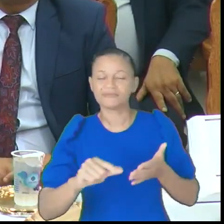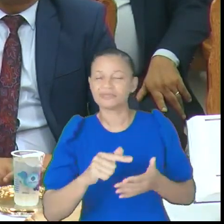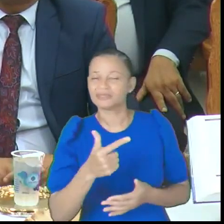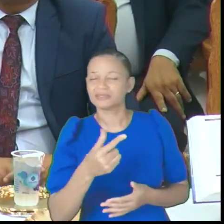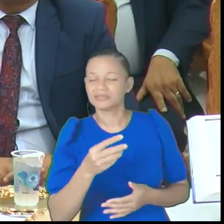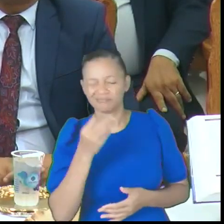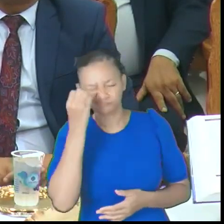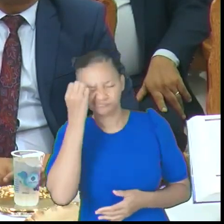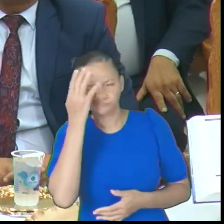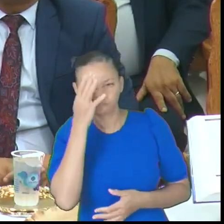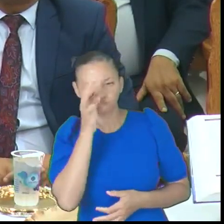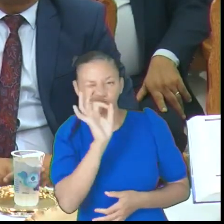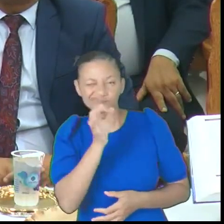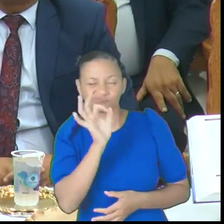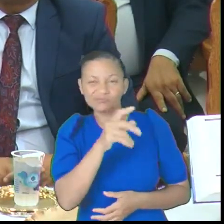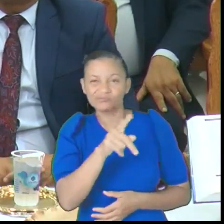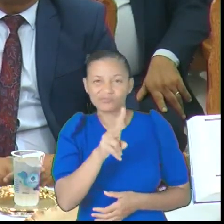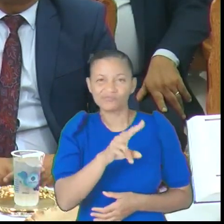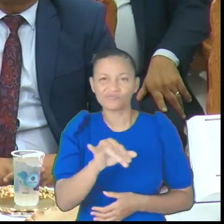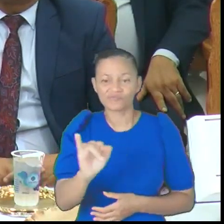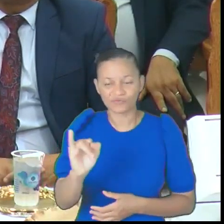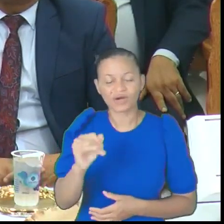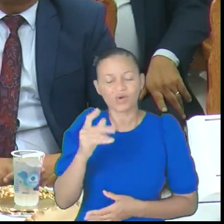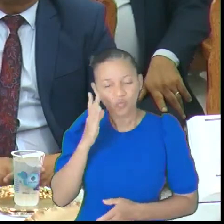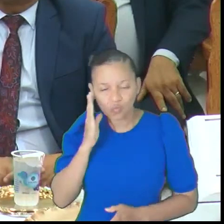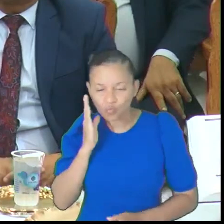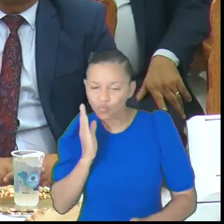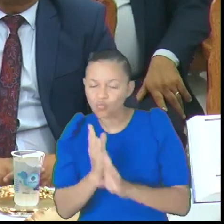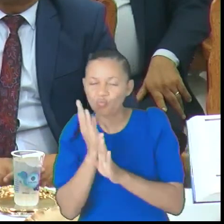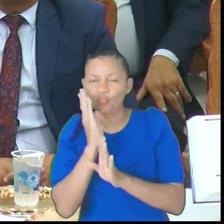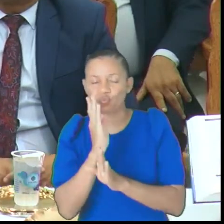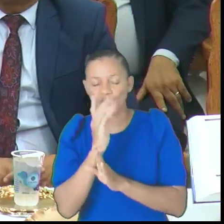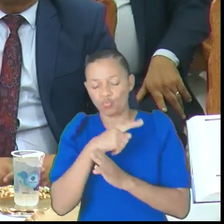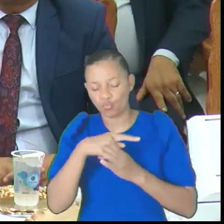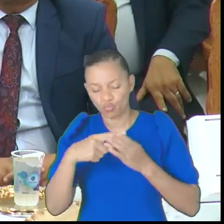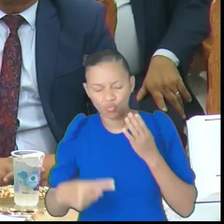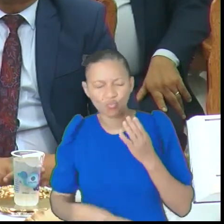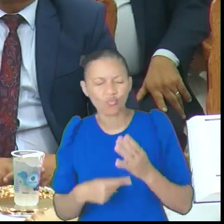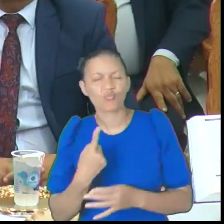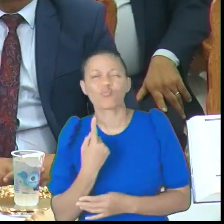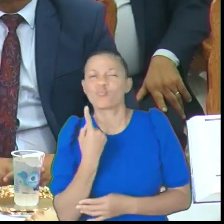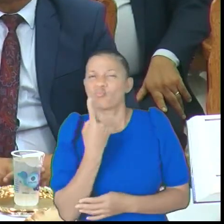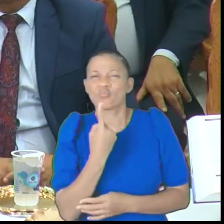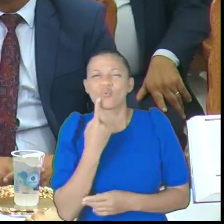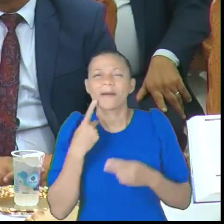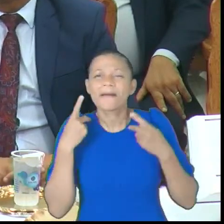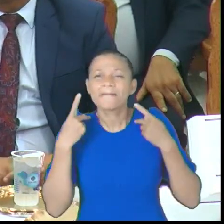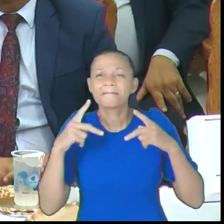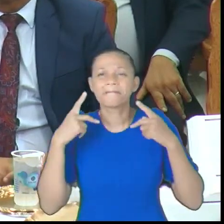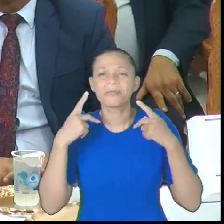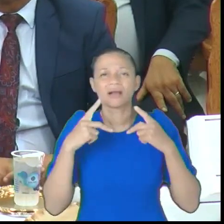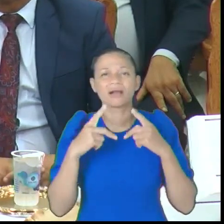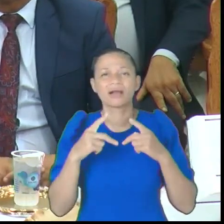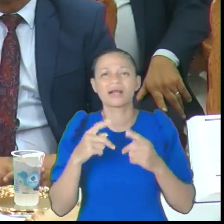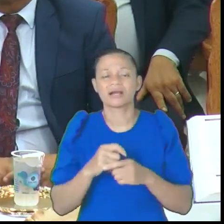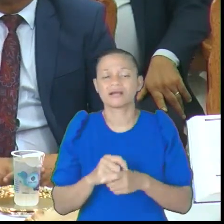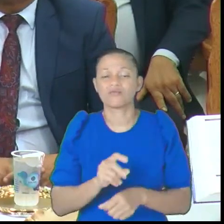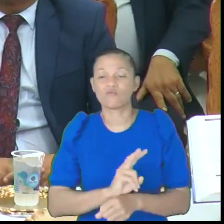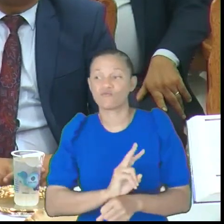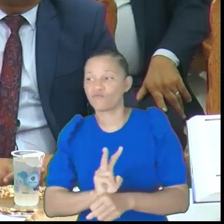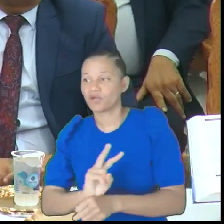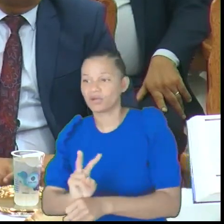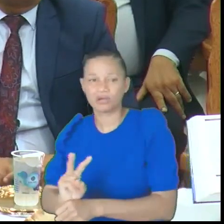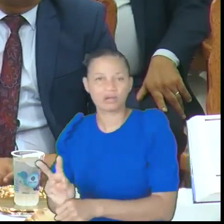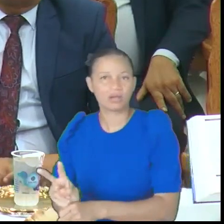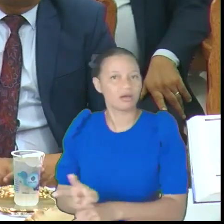foge a memória, você só vai encontrar uma mensagem dentro dessas 4 parábolas. Que mensagem é? Vigiai,